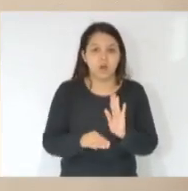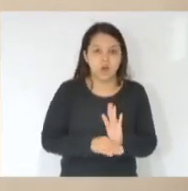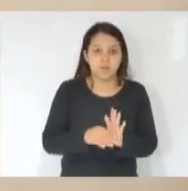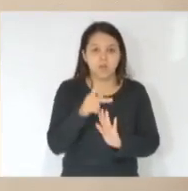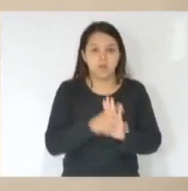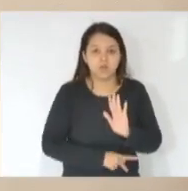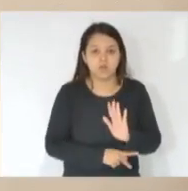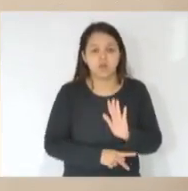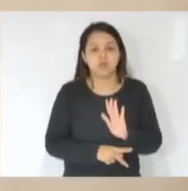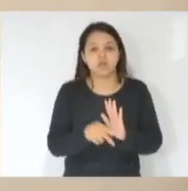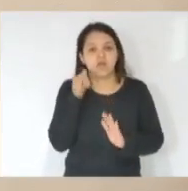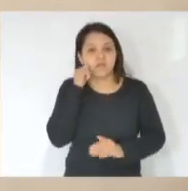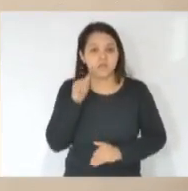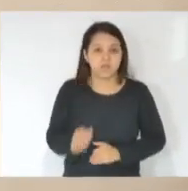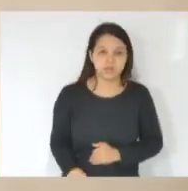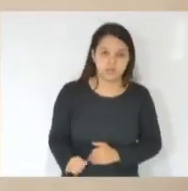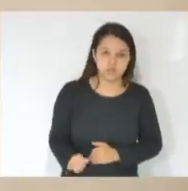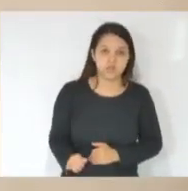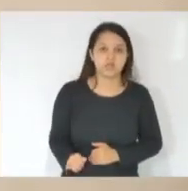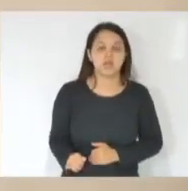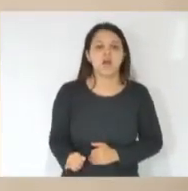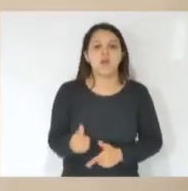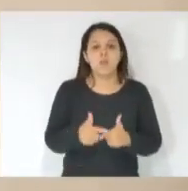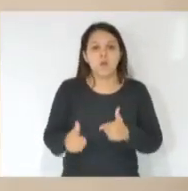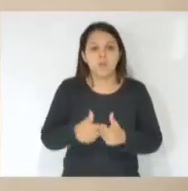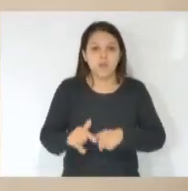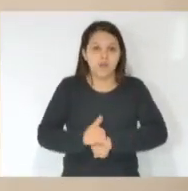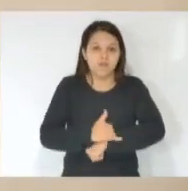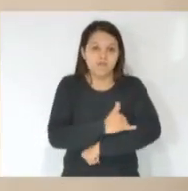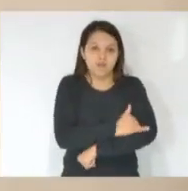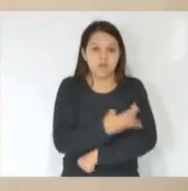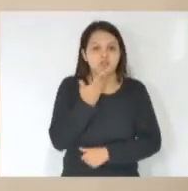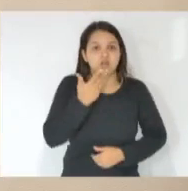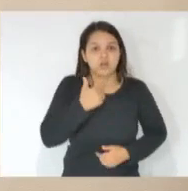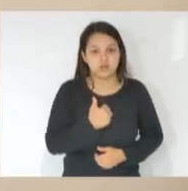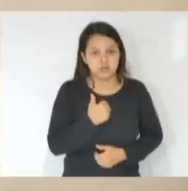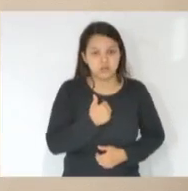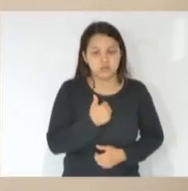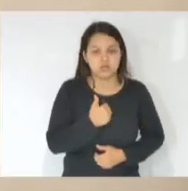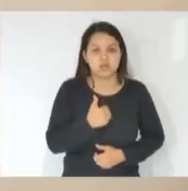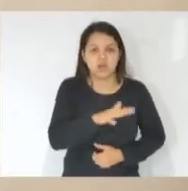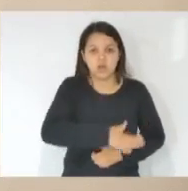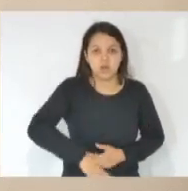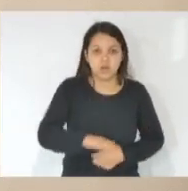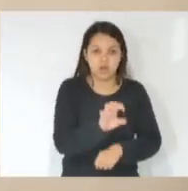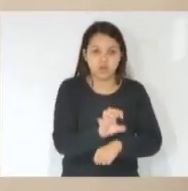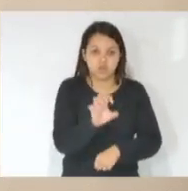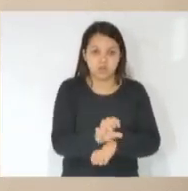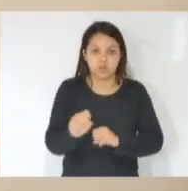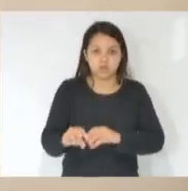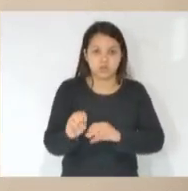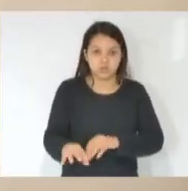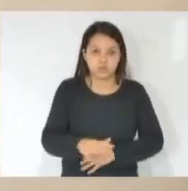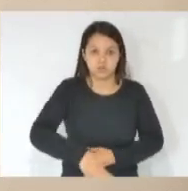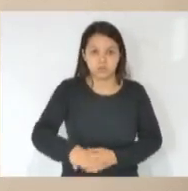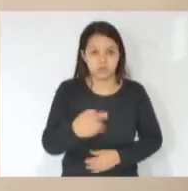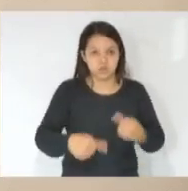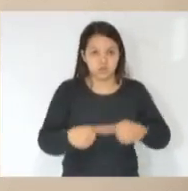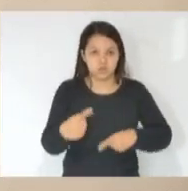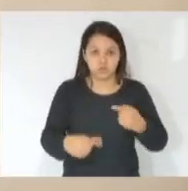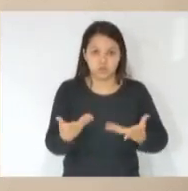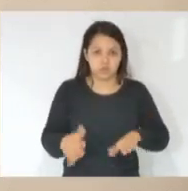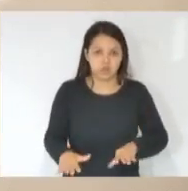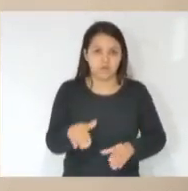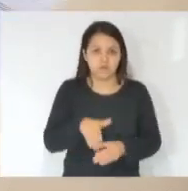tratamento da obesidade infantil no âmbito da rede estadual de ensino. Em discussão, não havendo quem queira